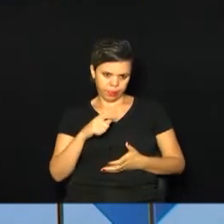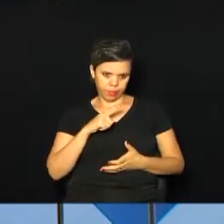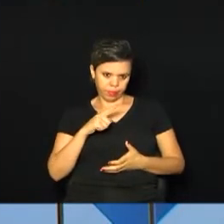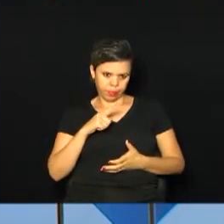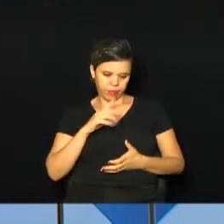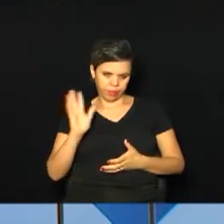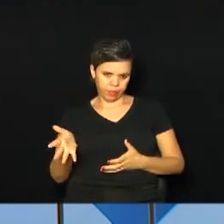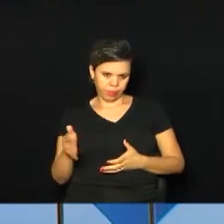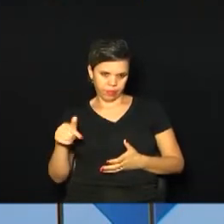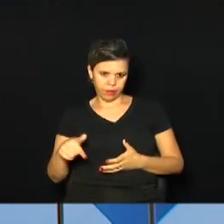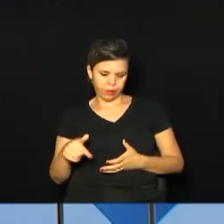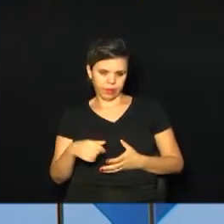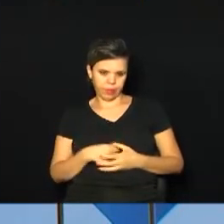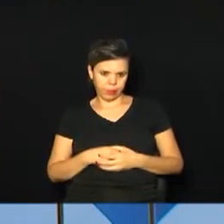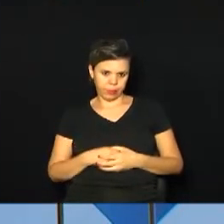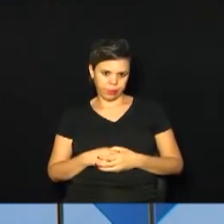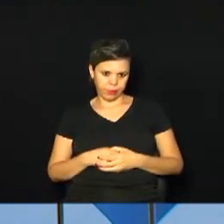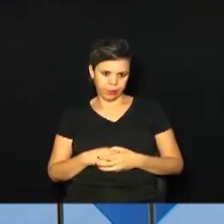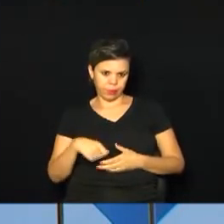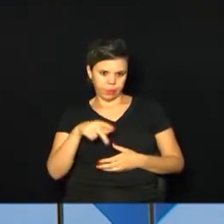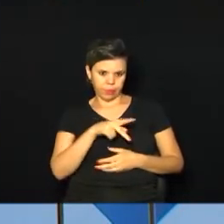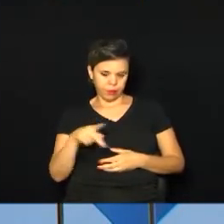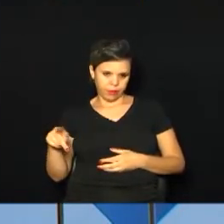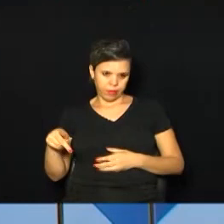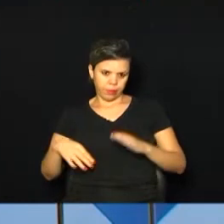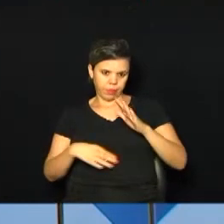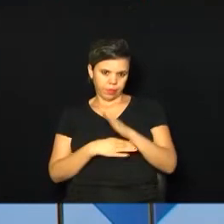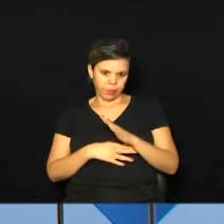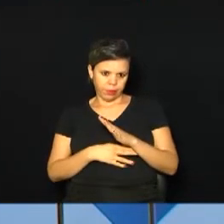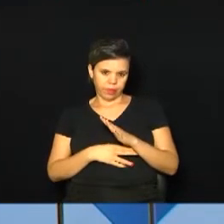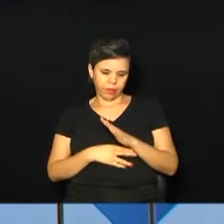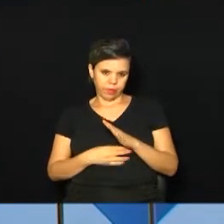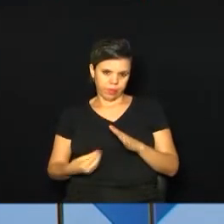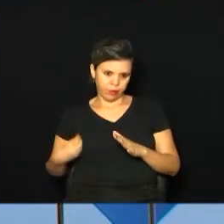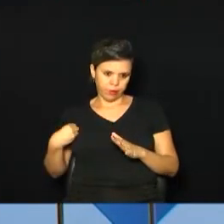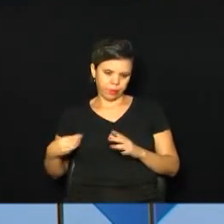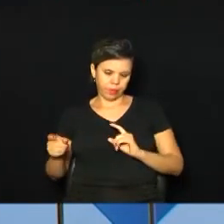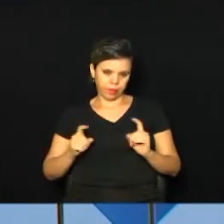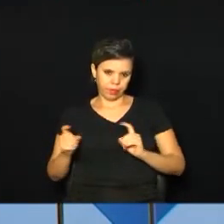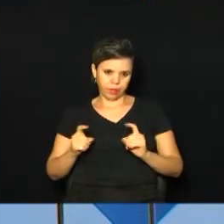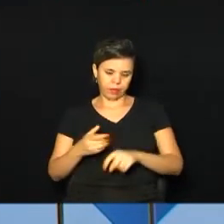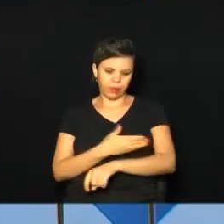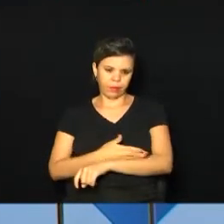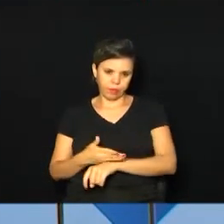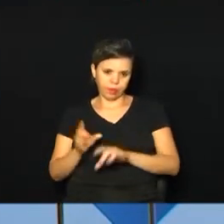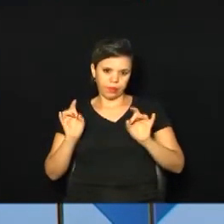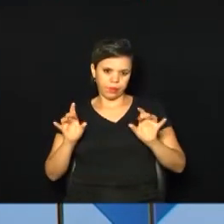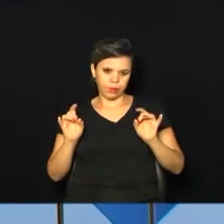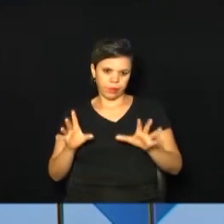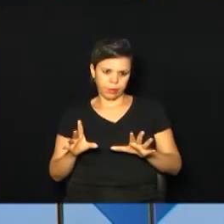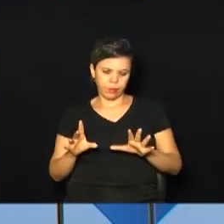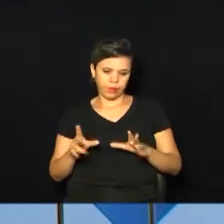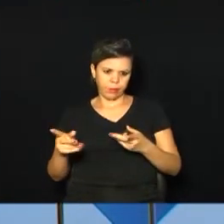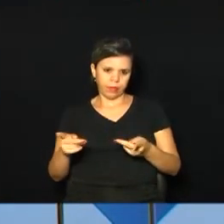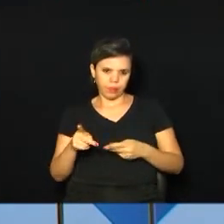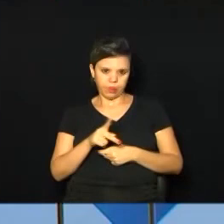Comissão de Meio Ambiente aqui da Câmara. Então, o presidente da Câmara, ou quem estiver presidindo a reunião ordinária ou extraordinária, vai